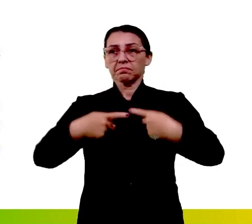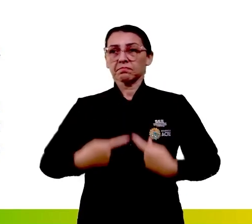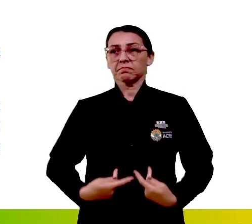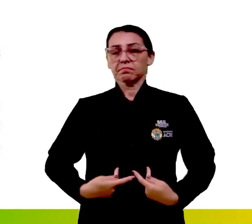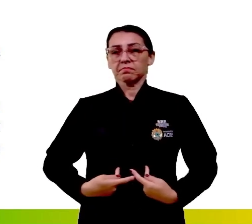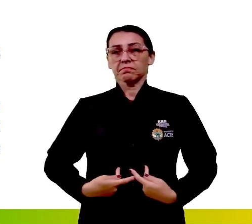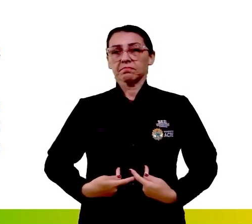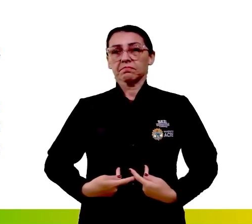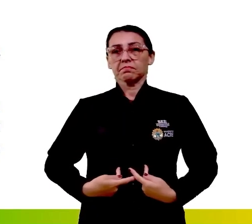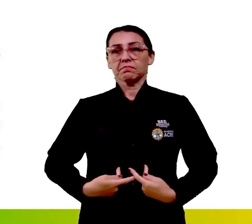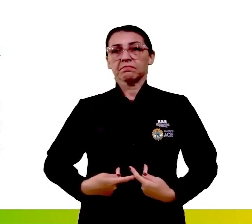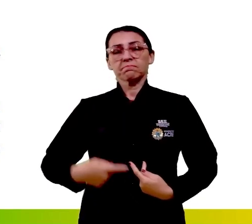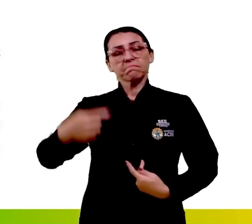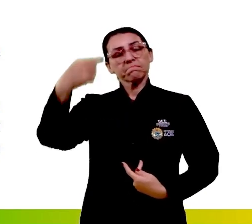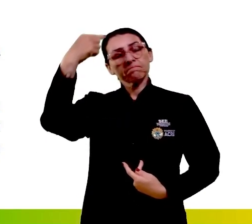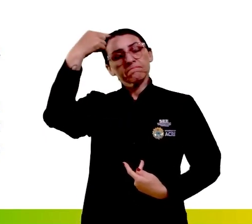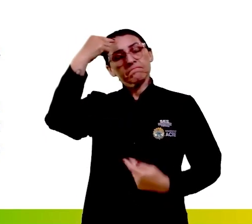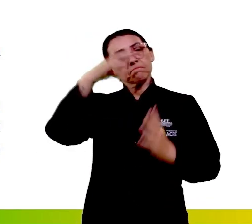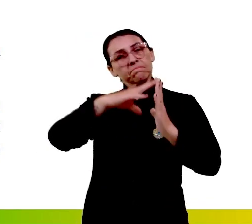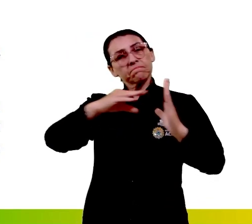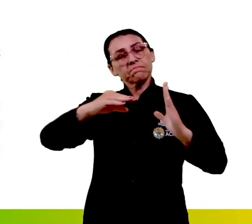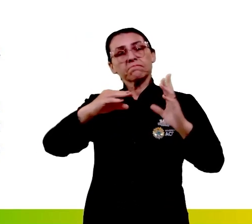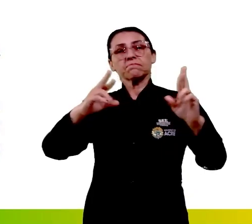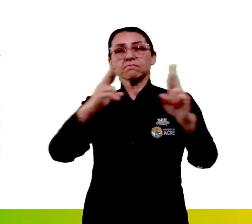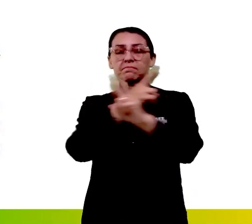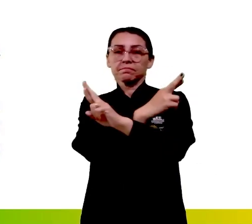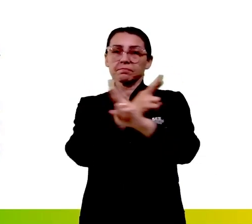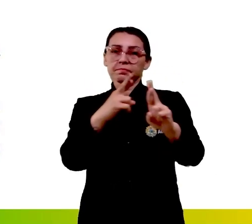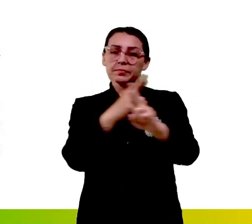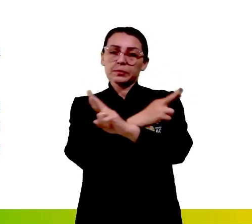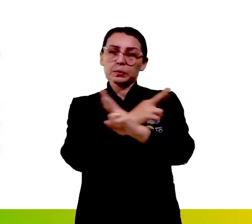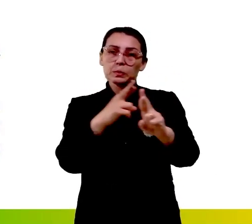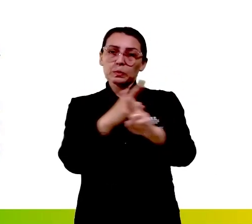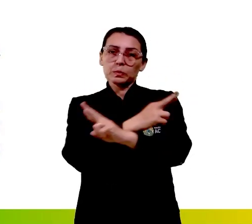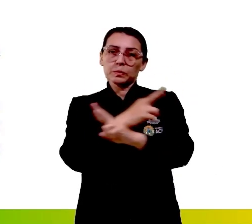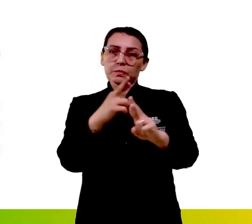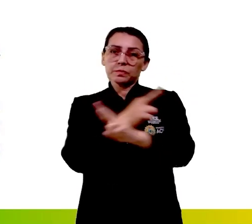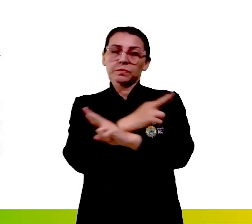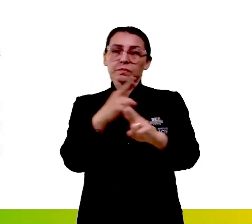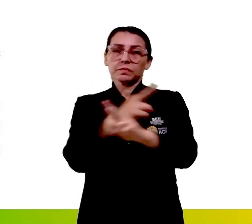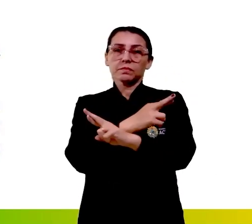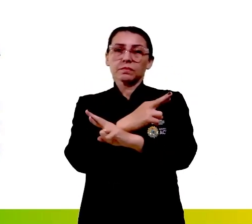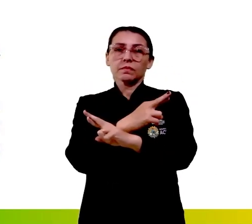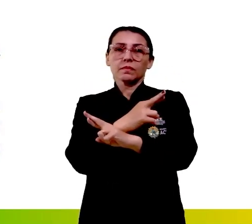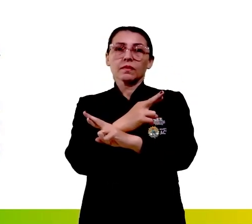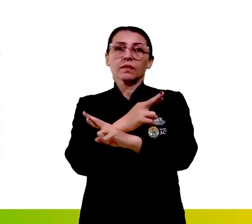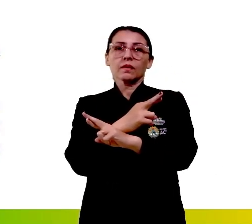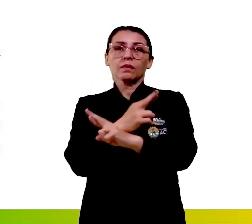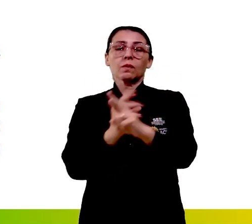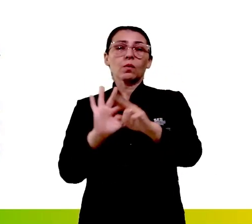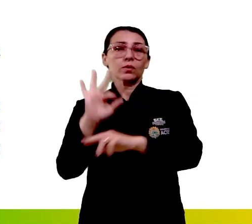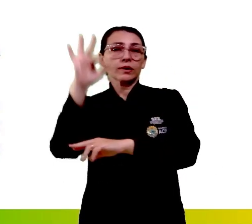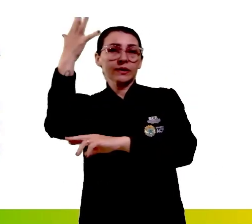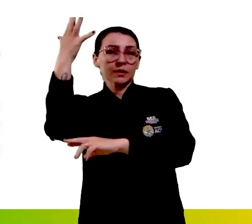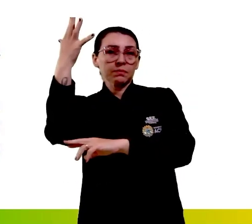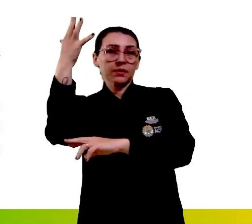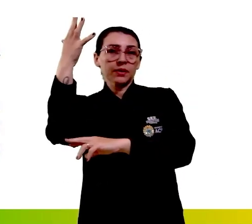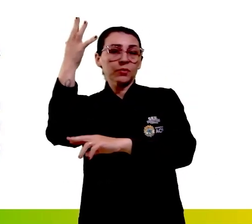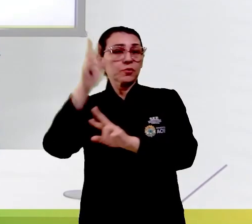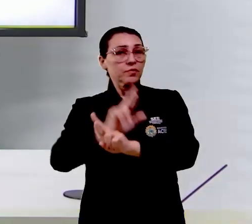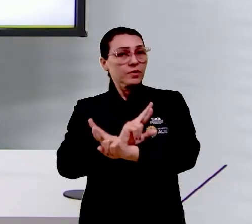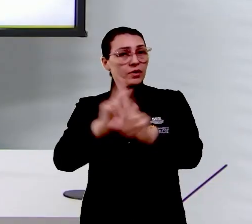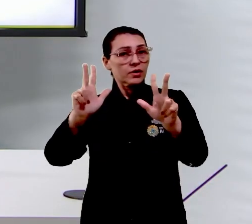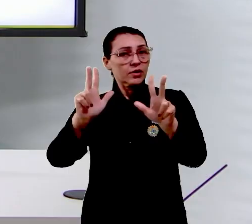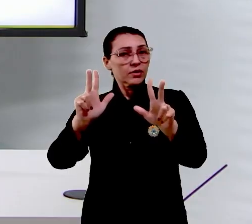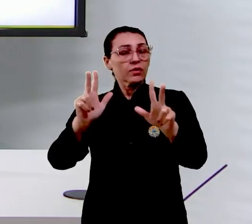as reflexões relacionadas ao sobrenatural. Então, eu quero fazer